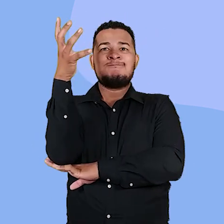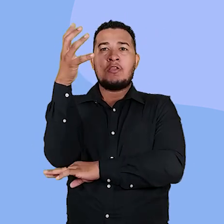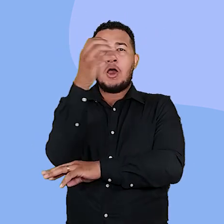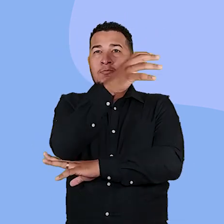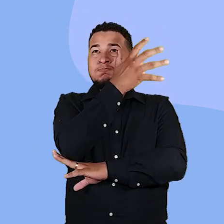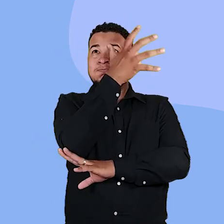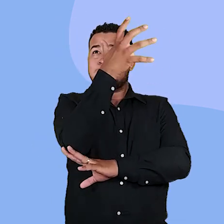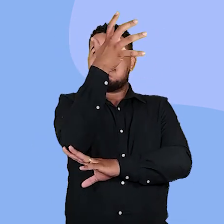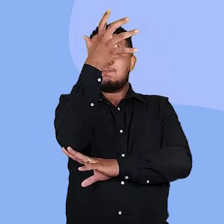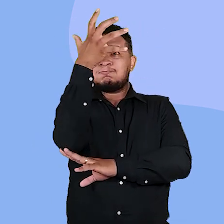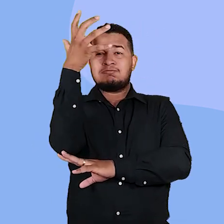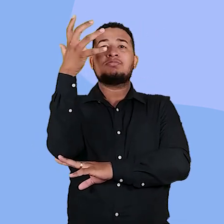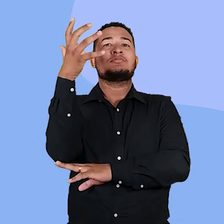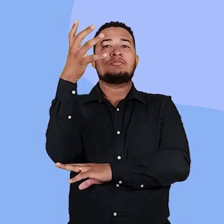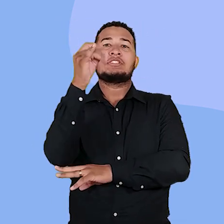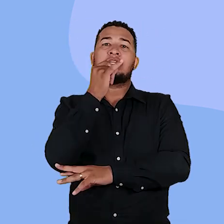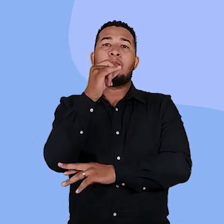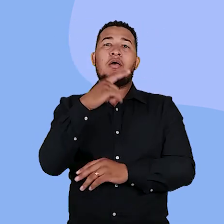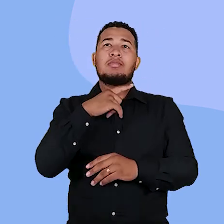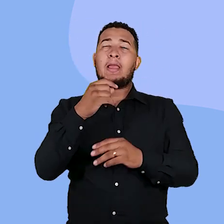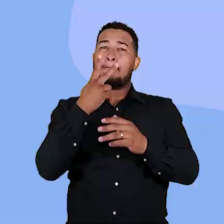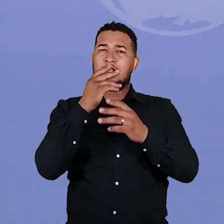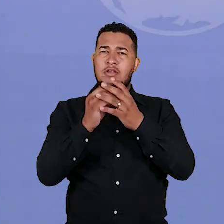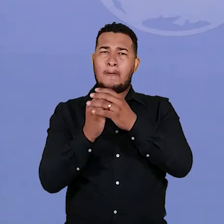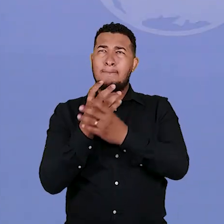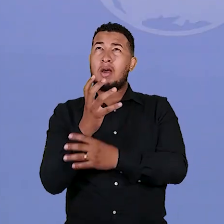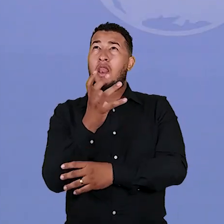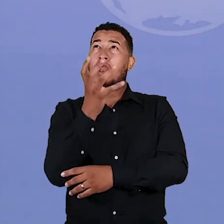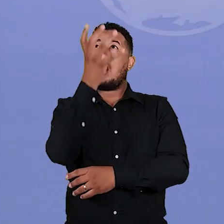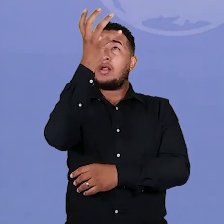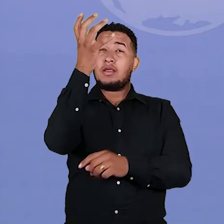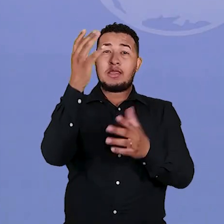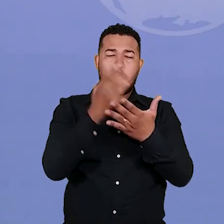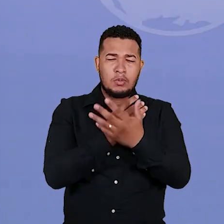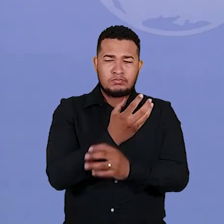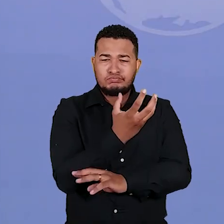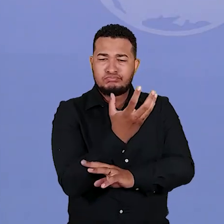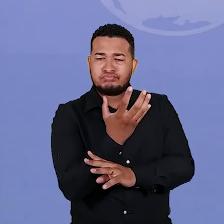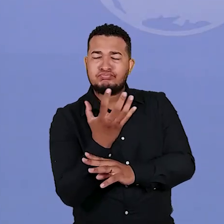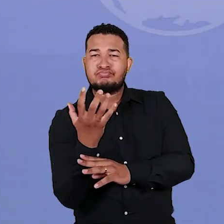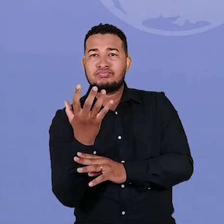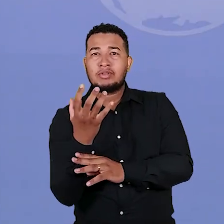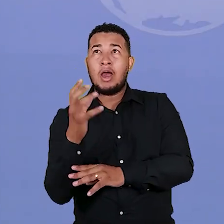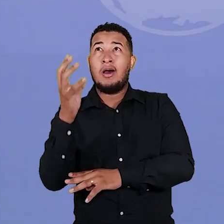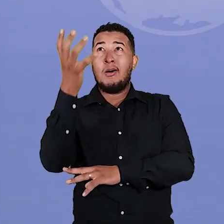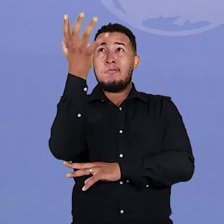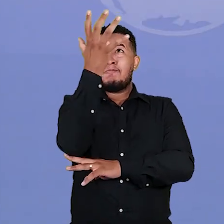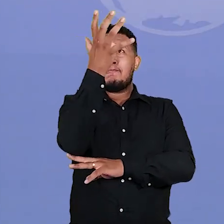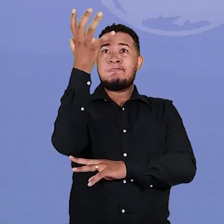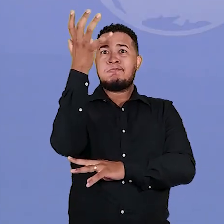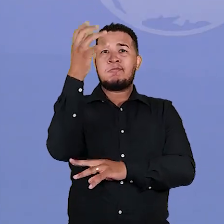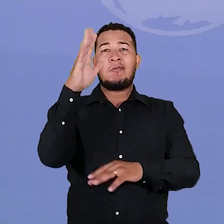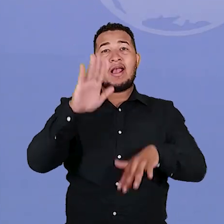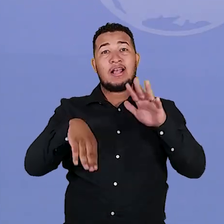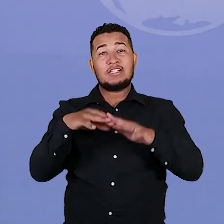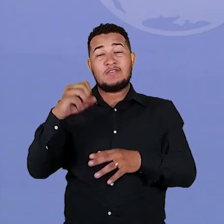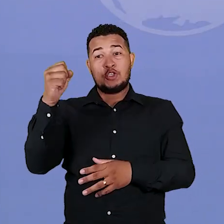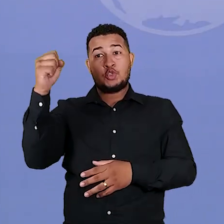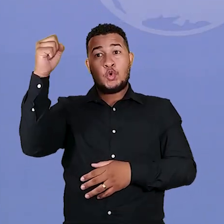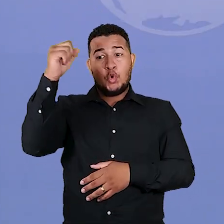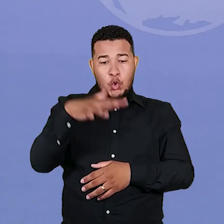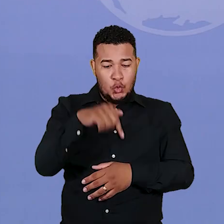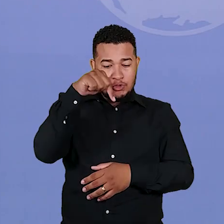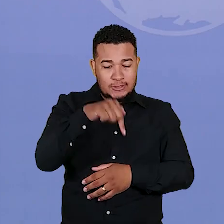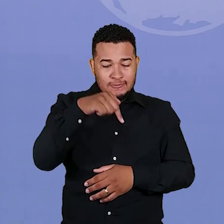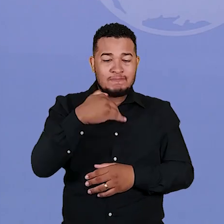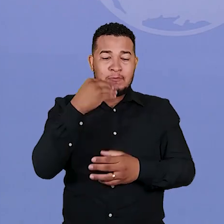mata fechada. Olha só, uma mata fechada. Tem aquelas plantas enormes e as mais baixinhas, né? Então, às